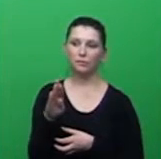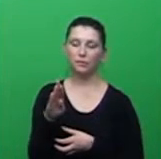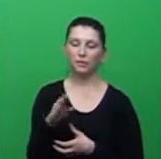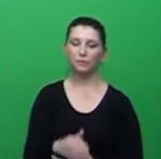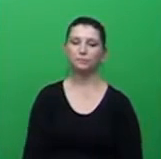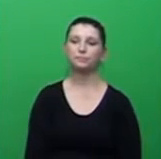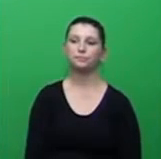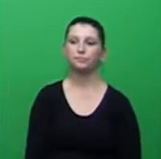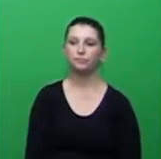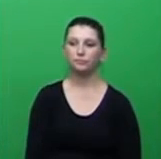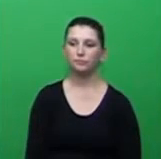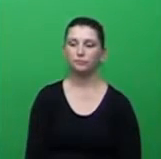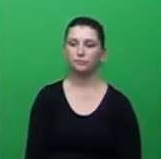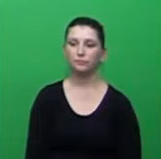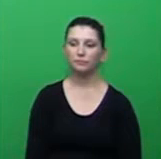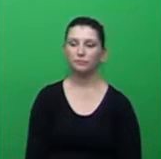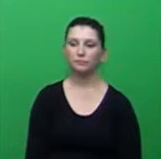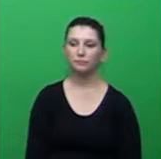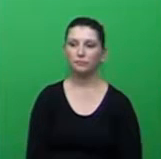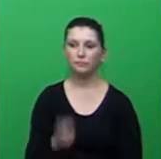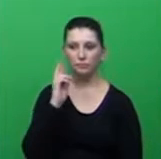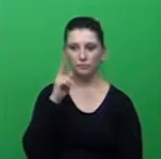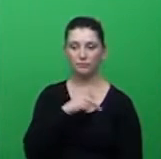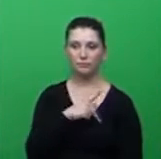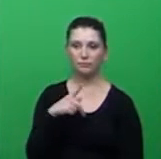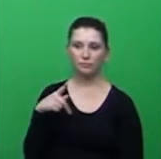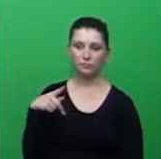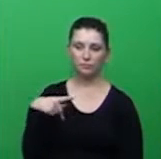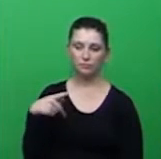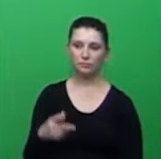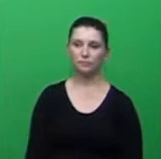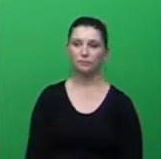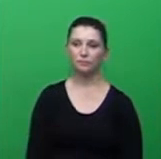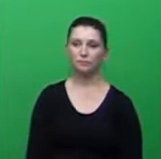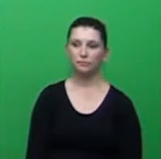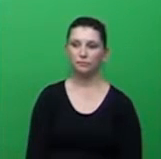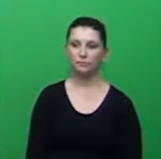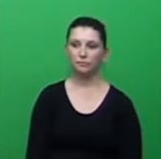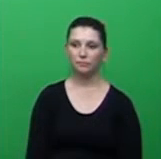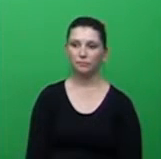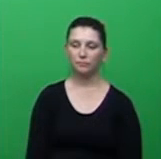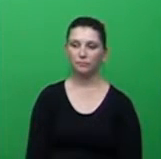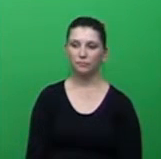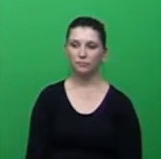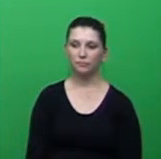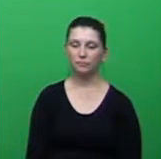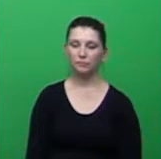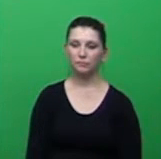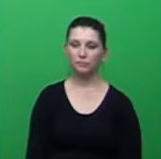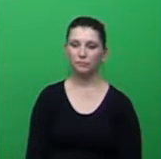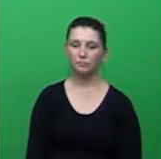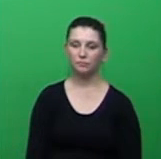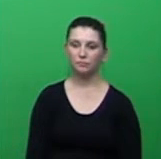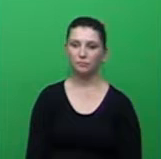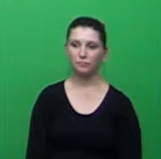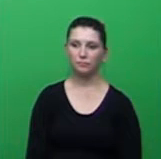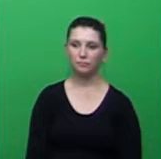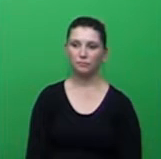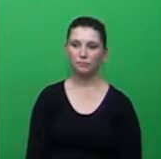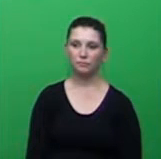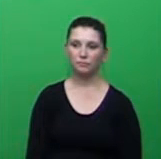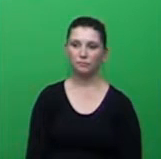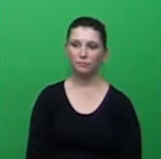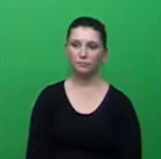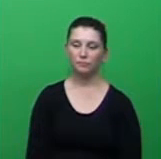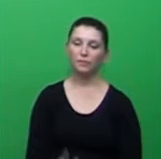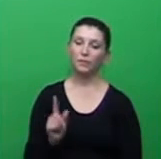cidade. Senhor presidente, senhores vereadores, vereador Ricardo Fabris, é um